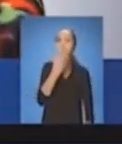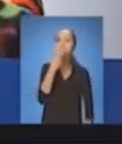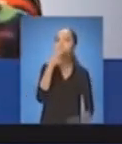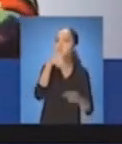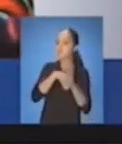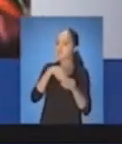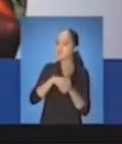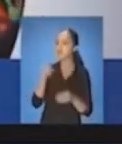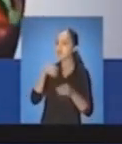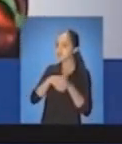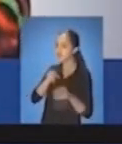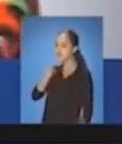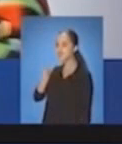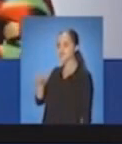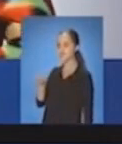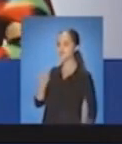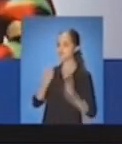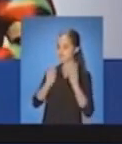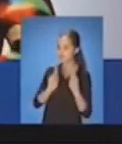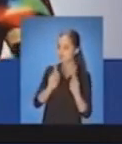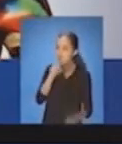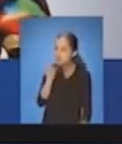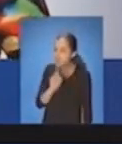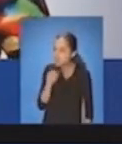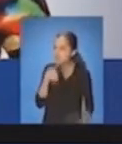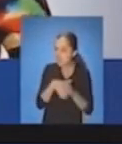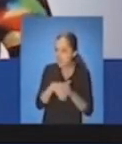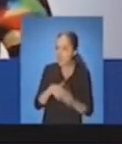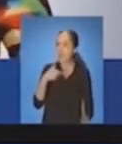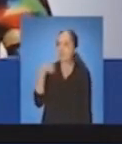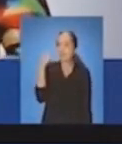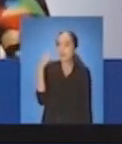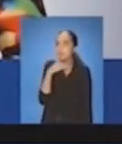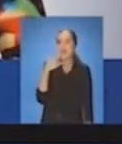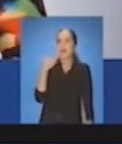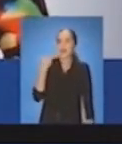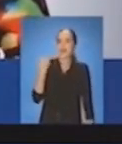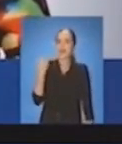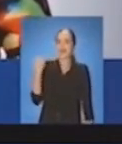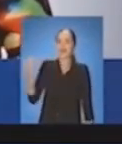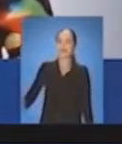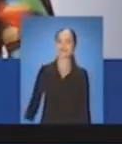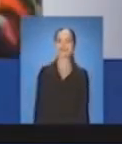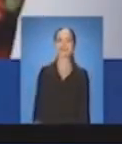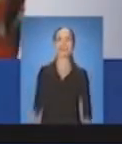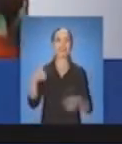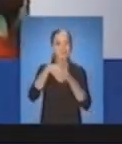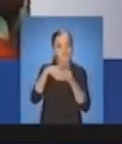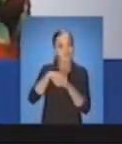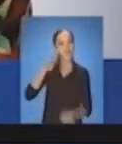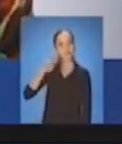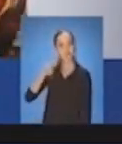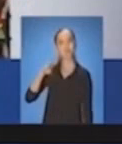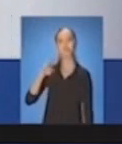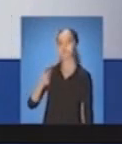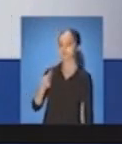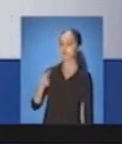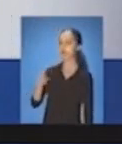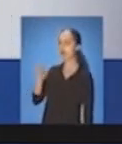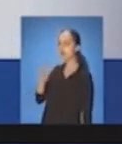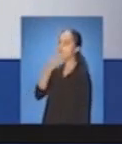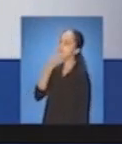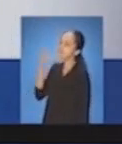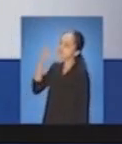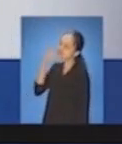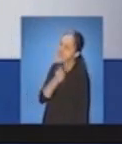pedindo voto seu pra você votar nele. Se vocês não votarem nele, eu tô pensando no que eu vou. Vote no Bubu. Ô,